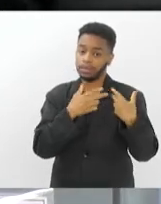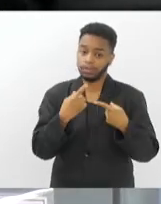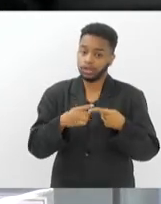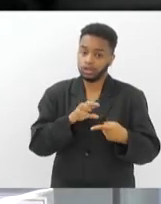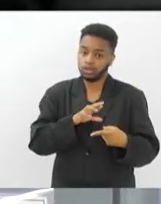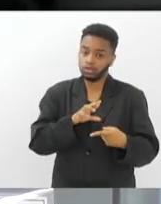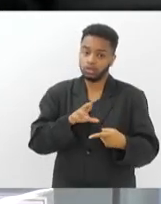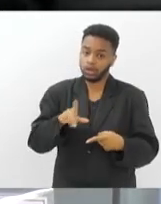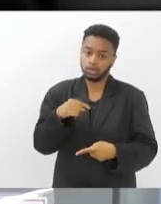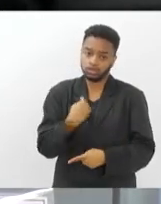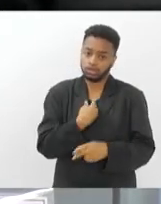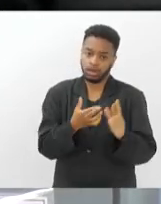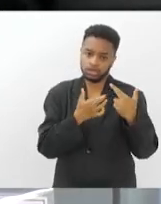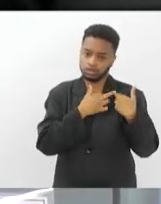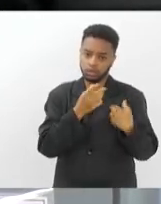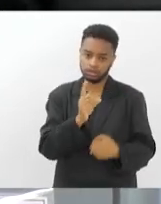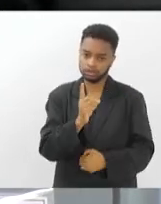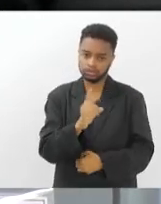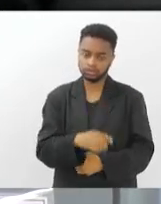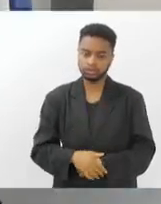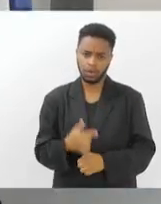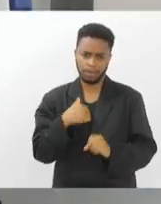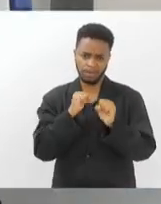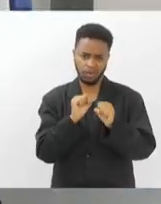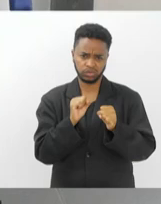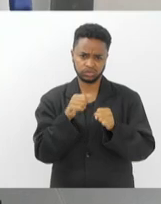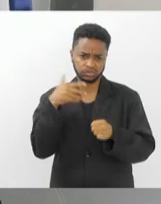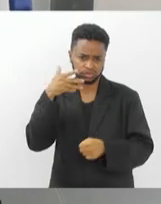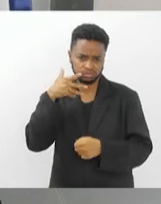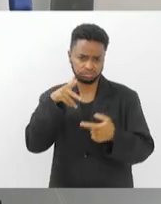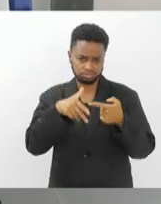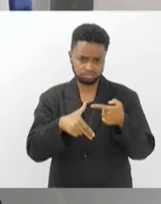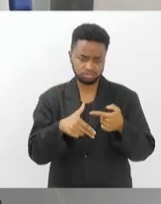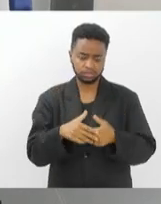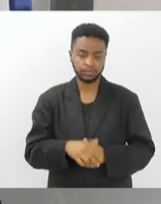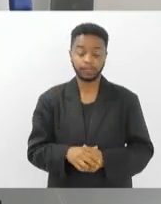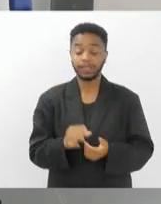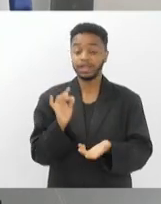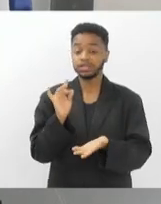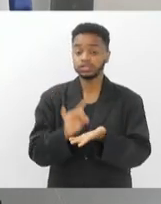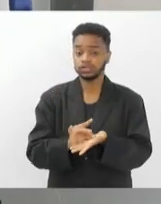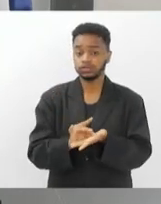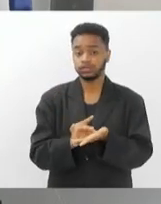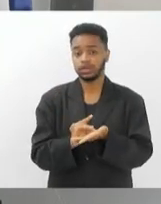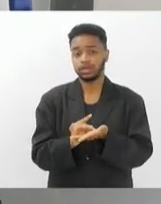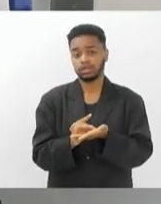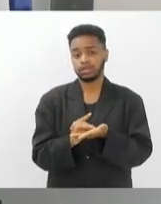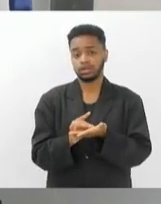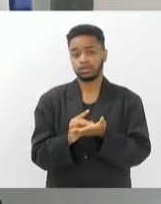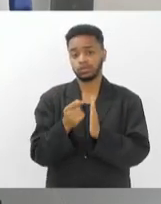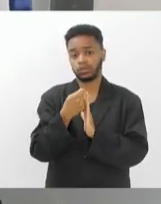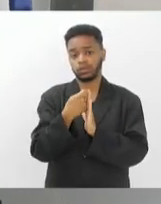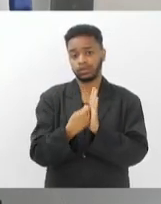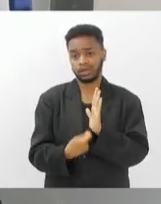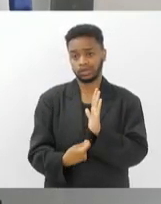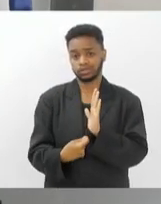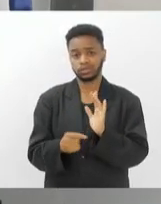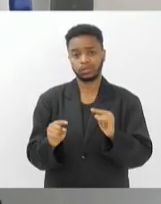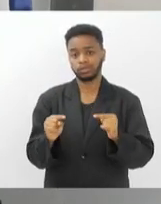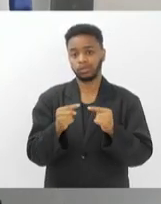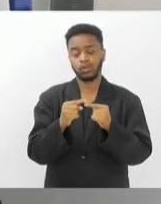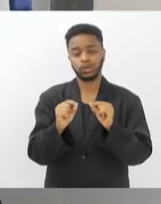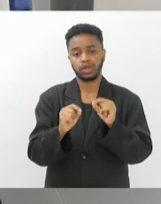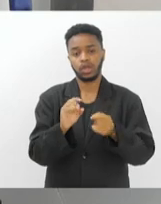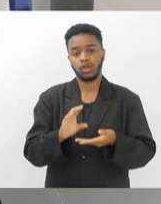isso. Me permite um breve aparte, deputado Paulo? Pois não. Na realidade, a técnica redacional, geralmente os conselhos,